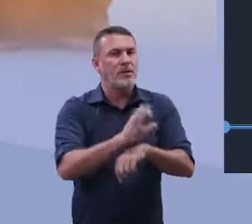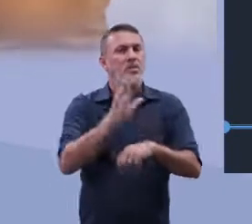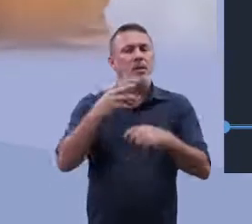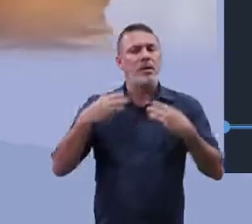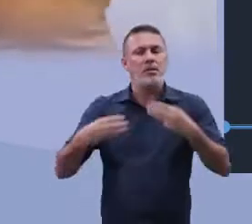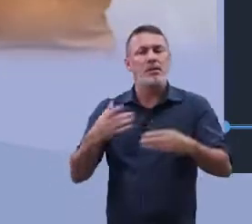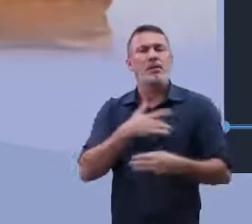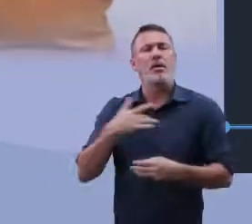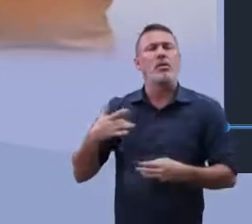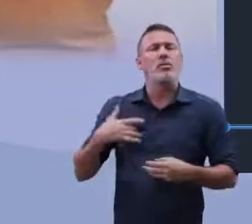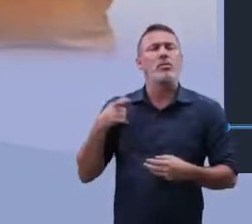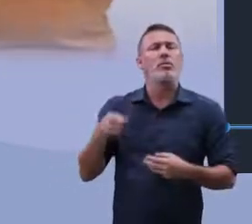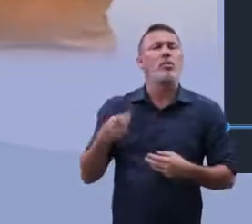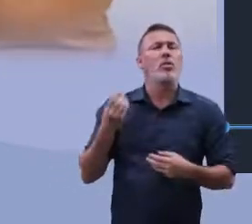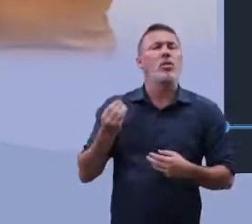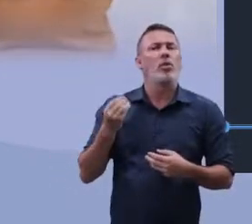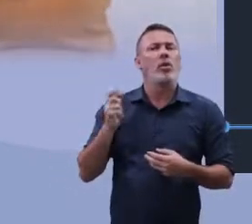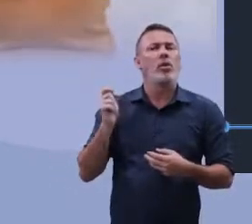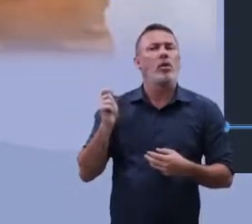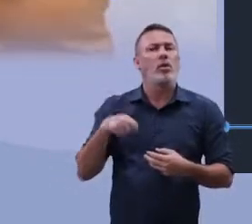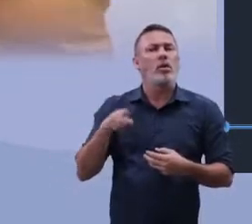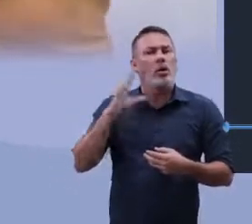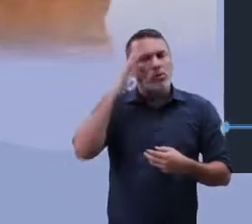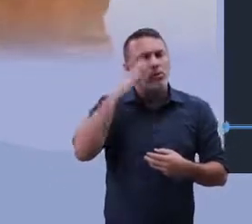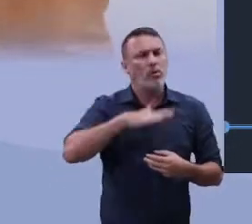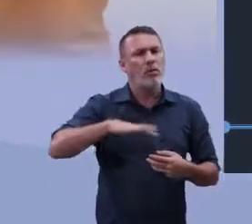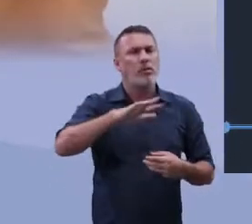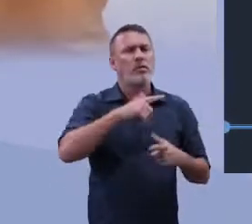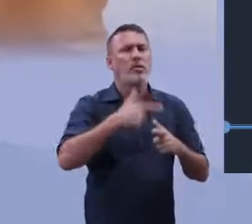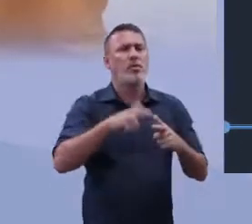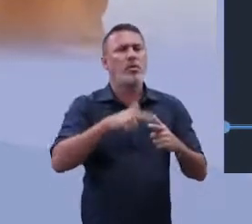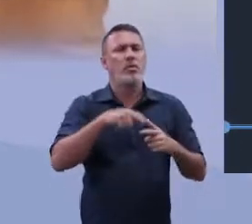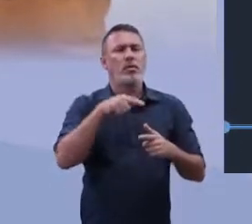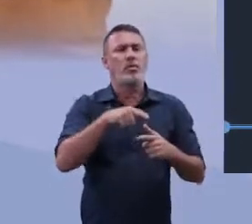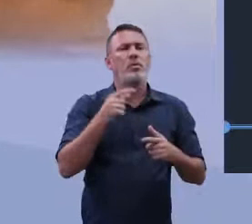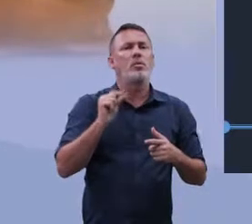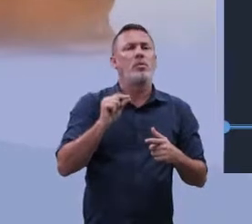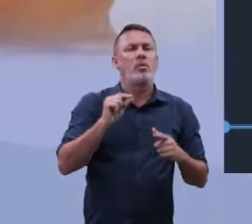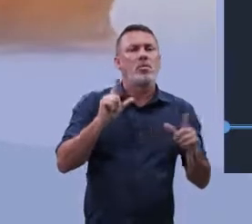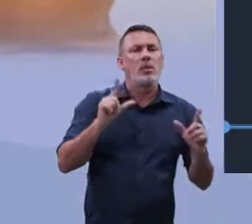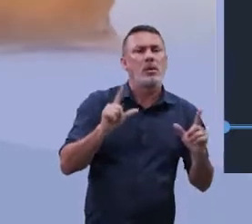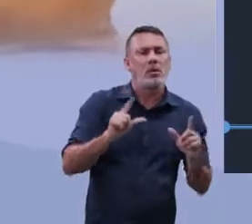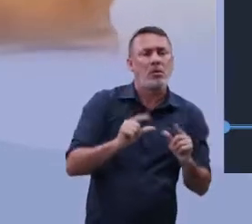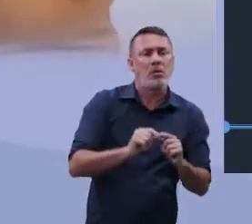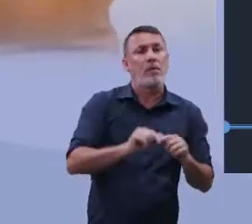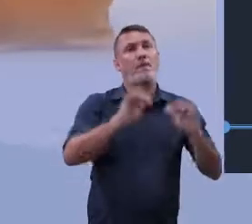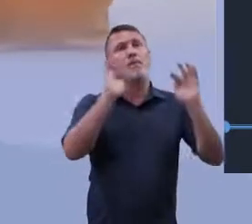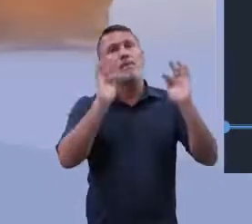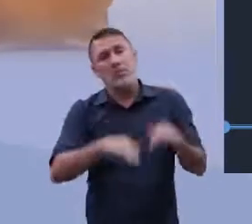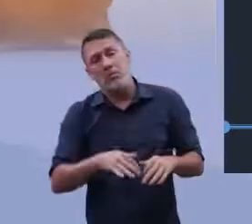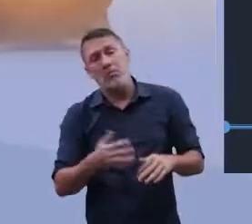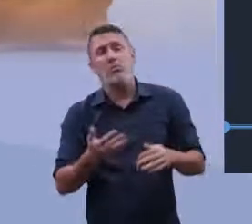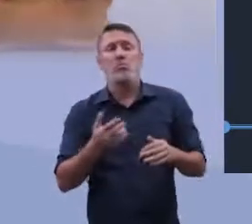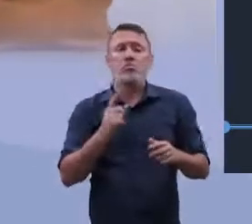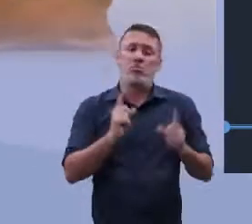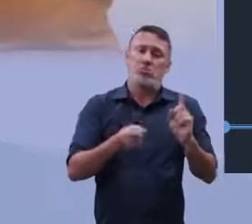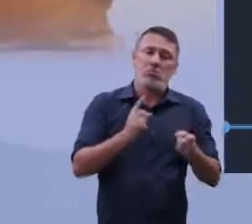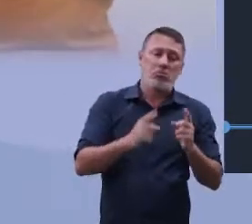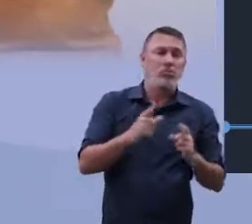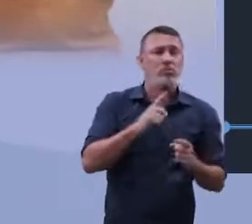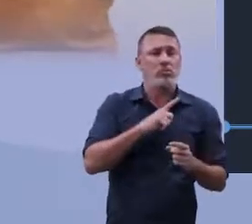Estado, e como o Ministério da Saúde, aqui, ele pode resolver essa problemática para eliminar ou